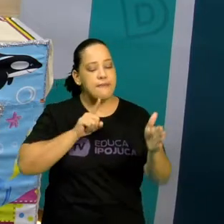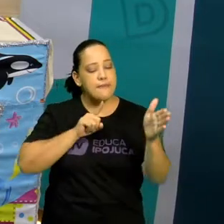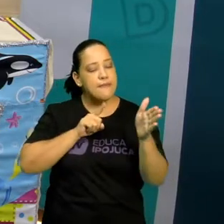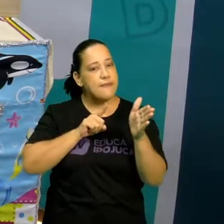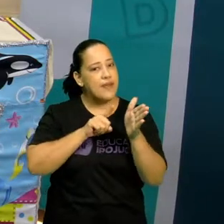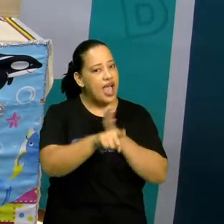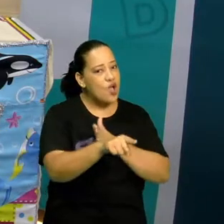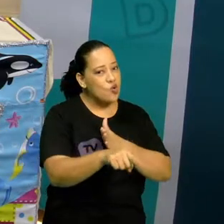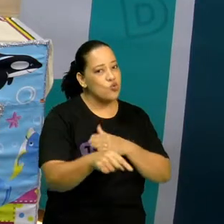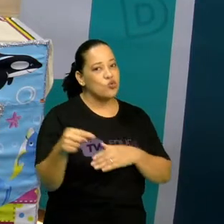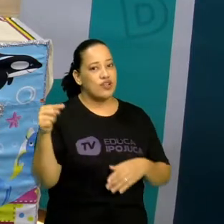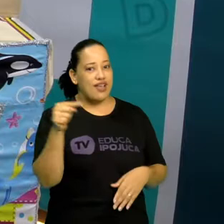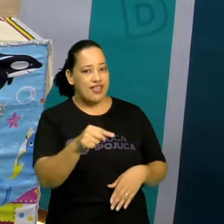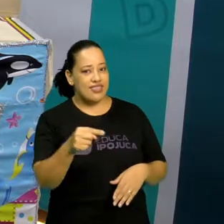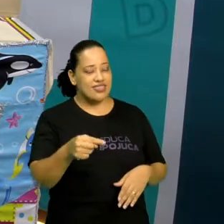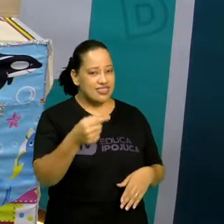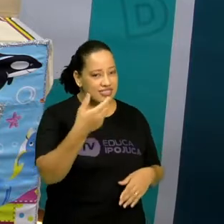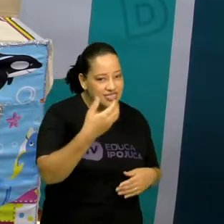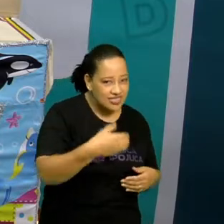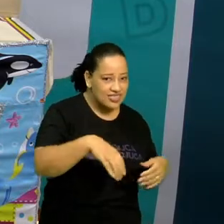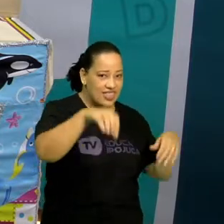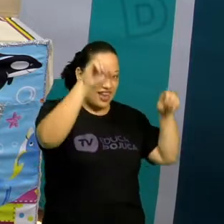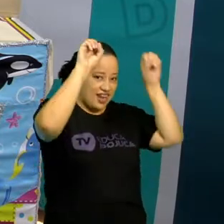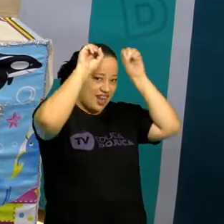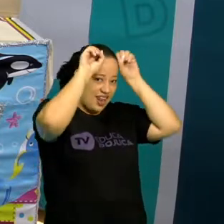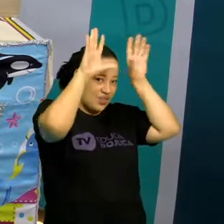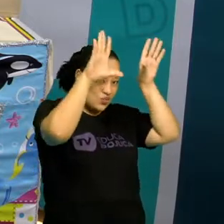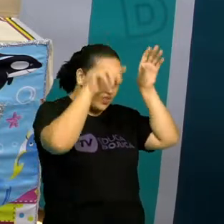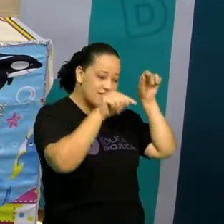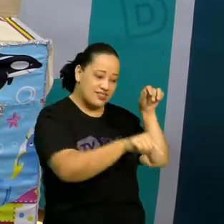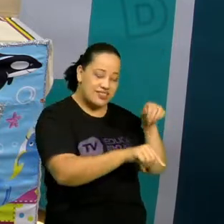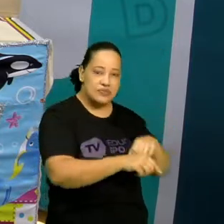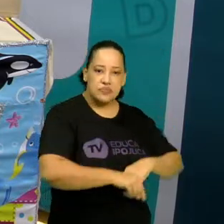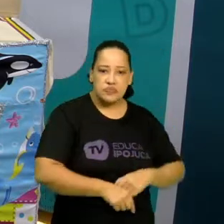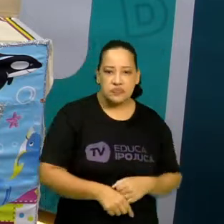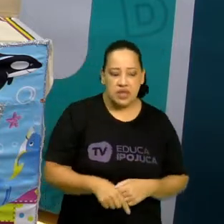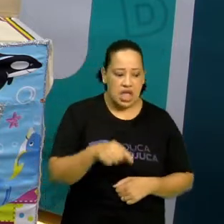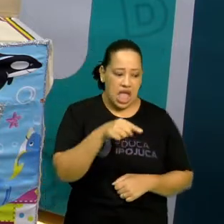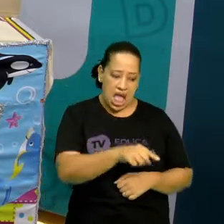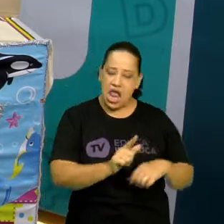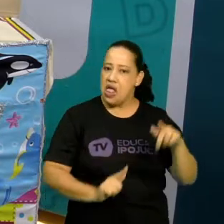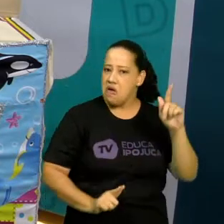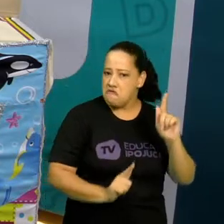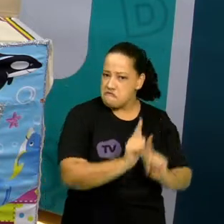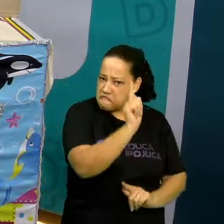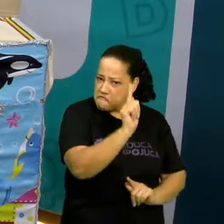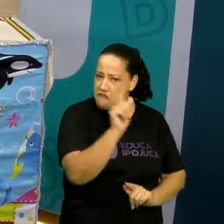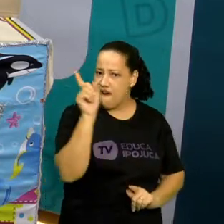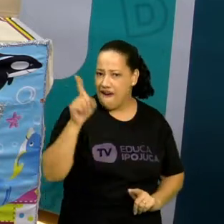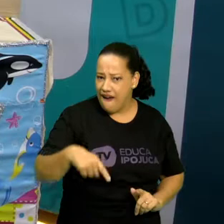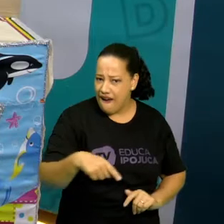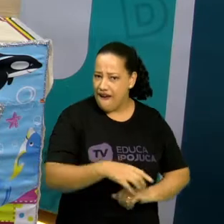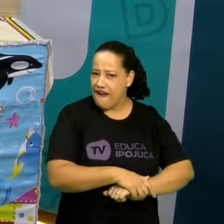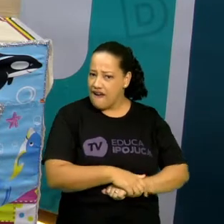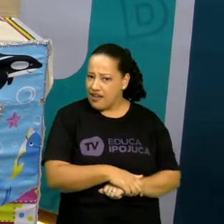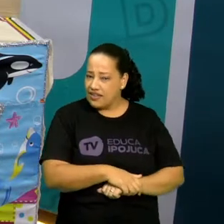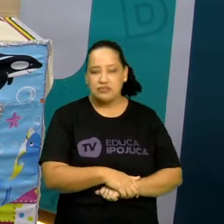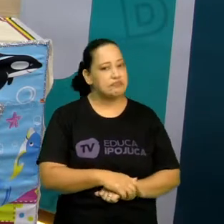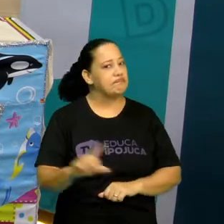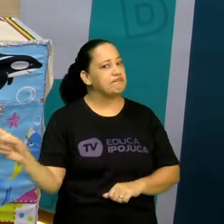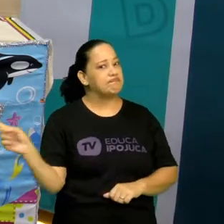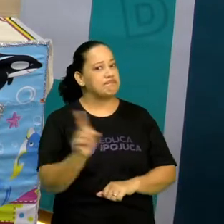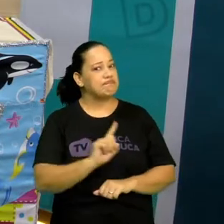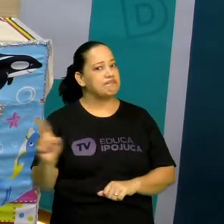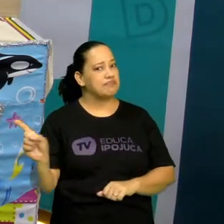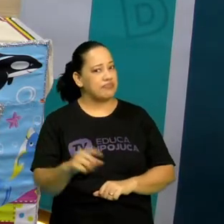pergunta da dona leiturinha será que isso que tá perto da leiturinha é um foguete crianças não